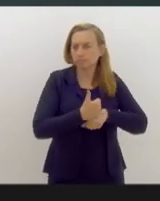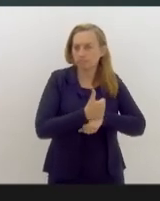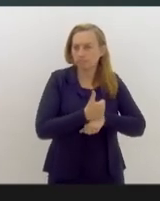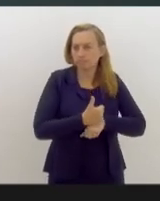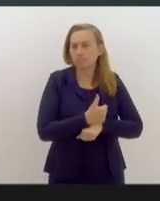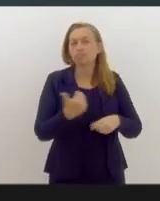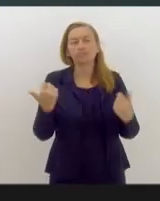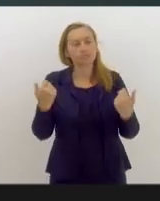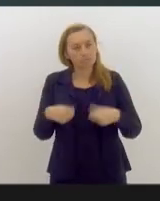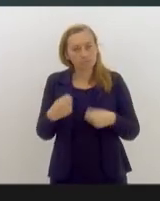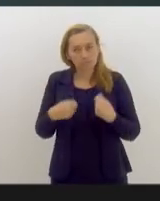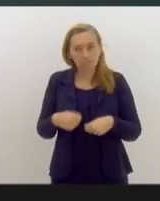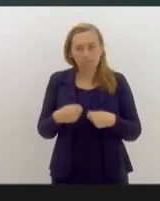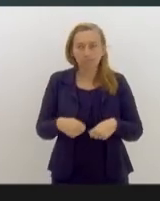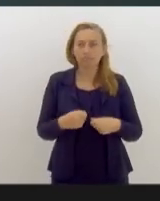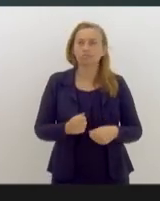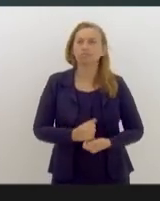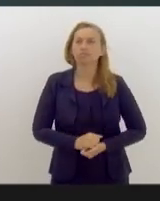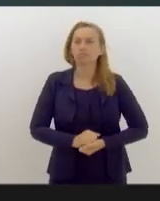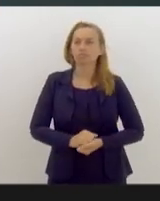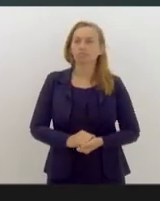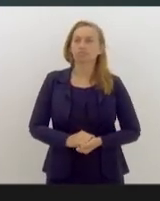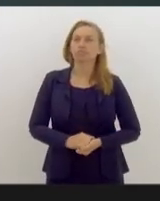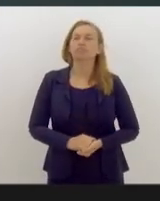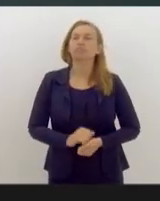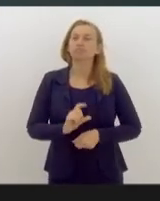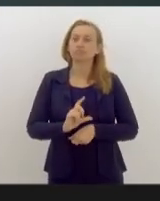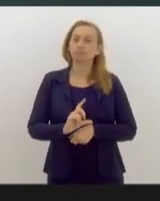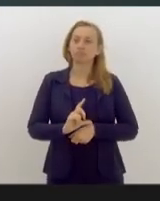foi necessário aumentar a